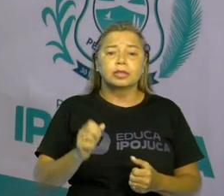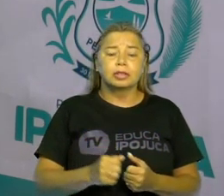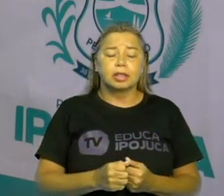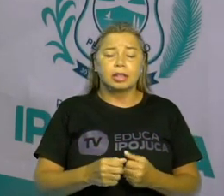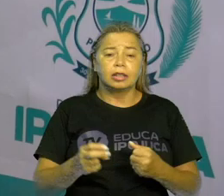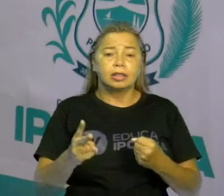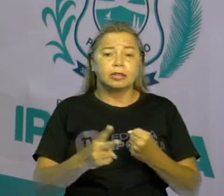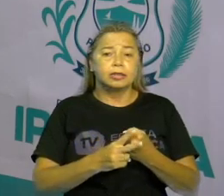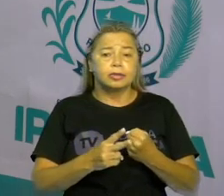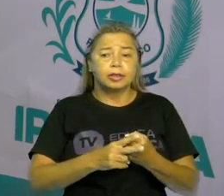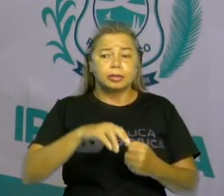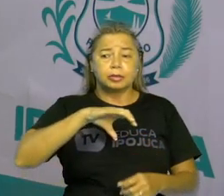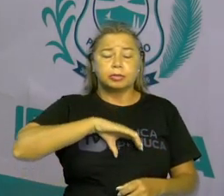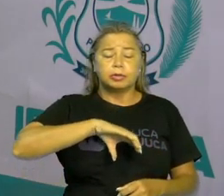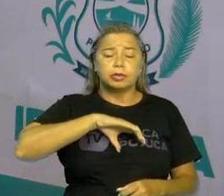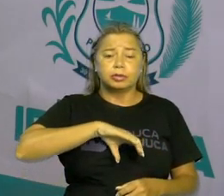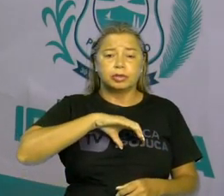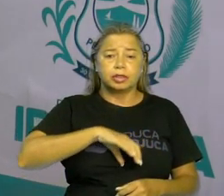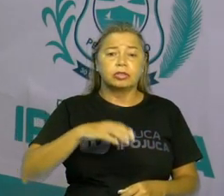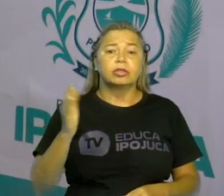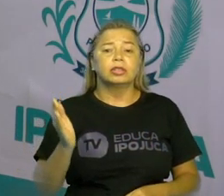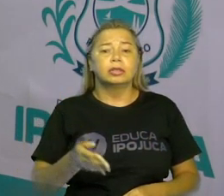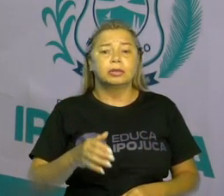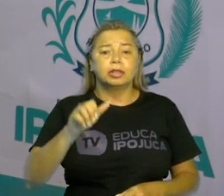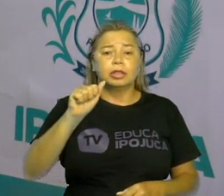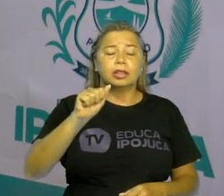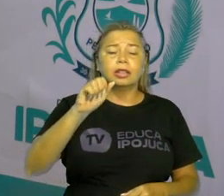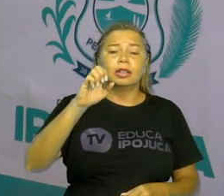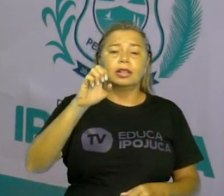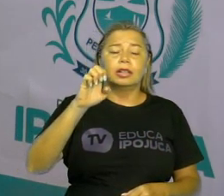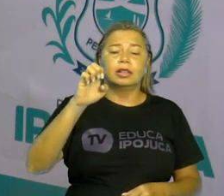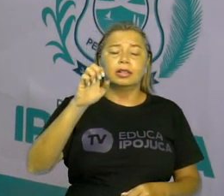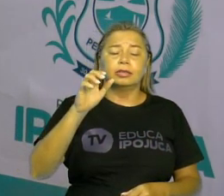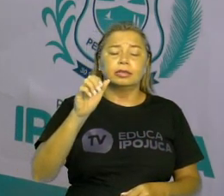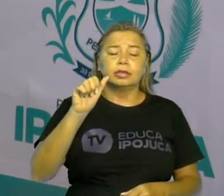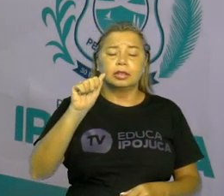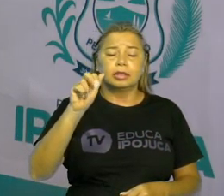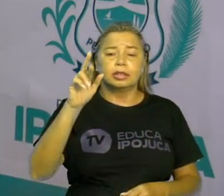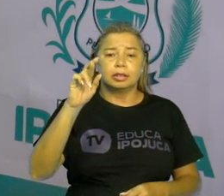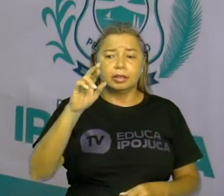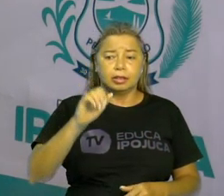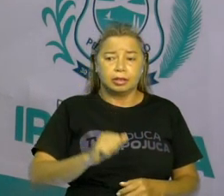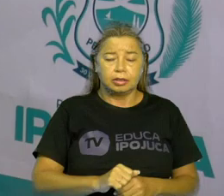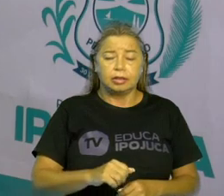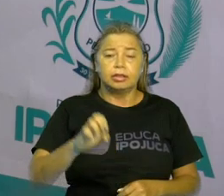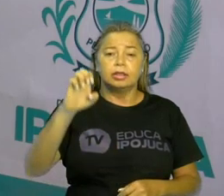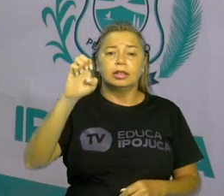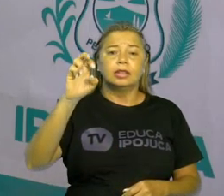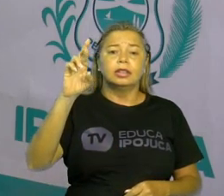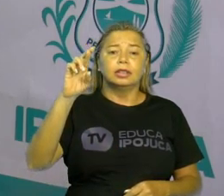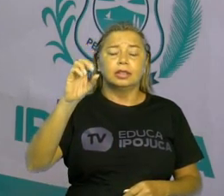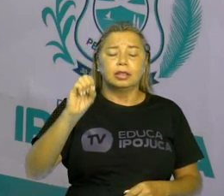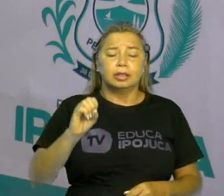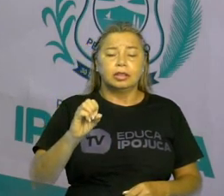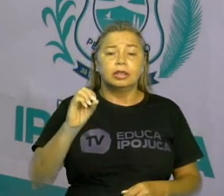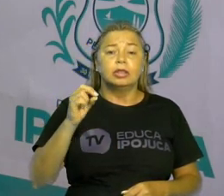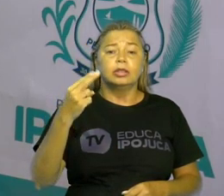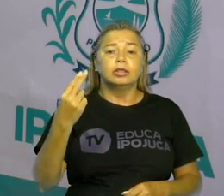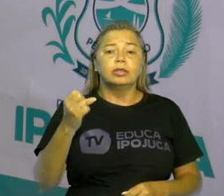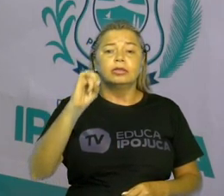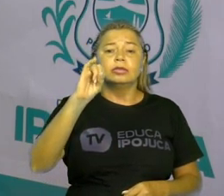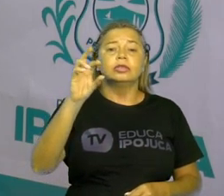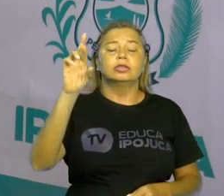quando ele termina em AR, ER ou IR. Só que, como eu já utilizo aqui o going